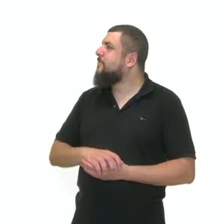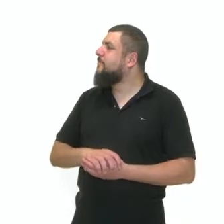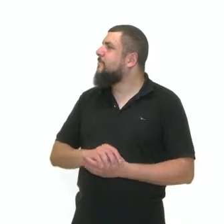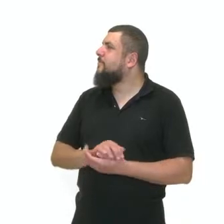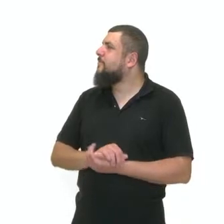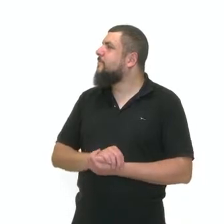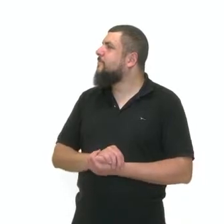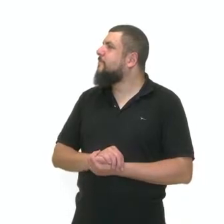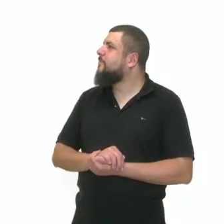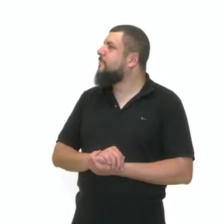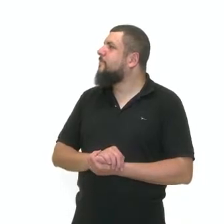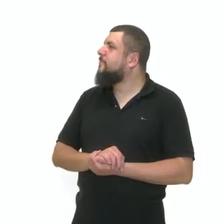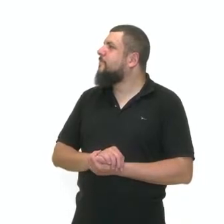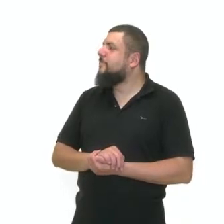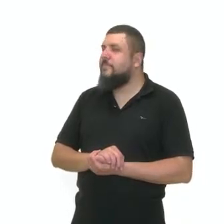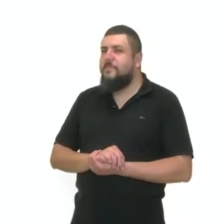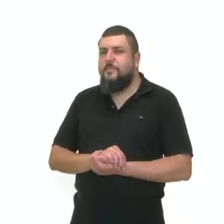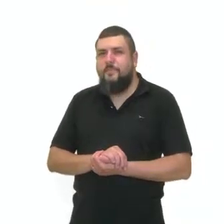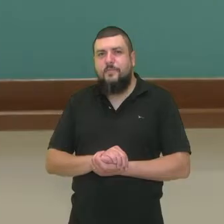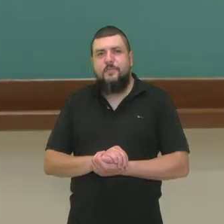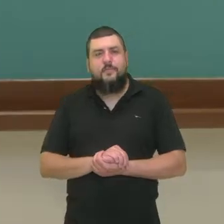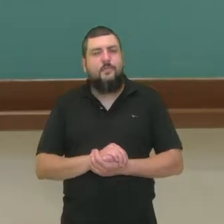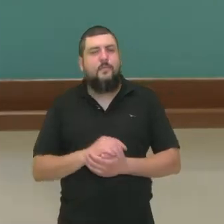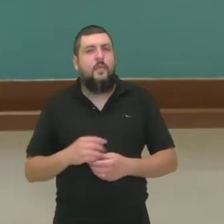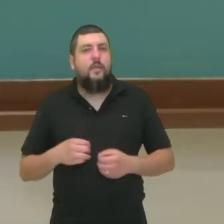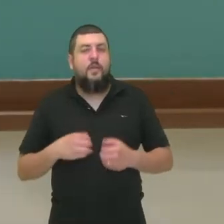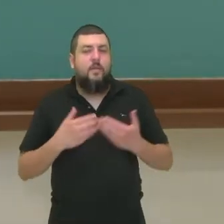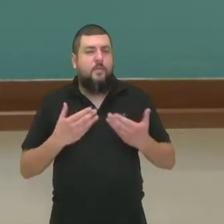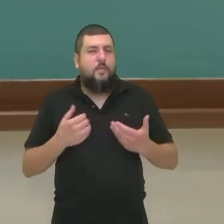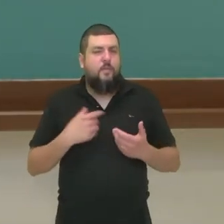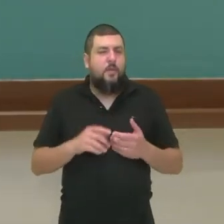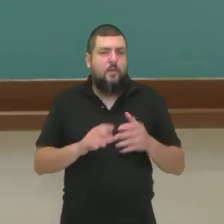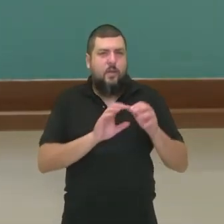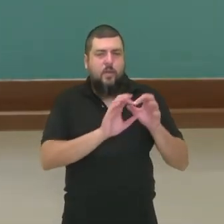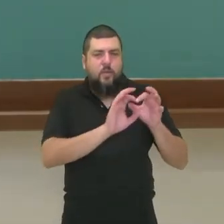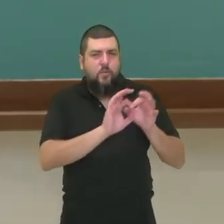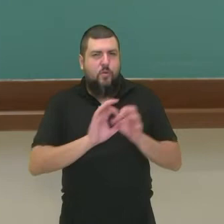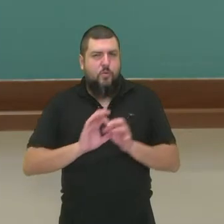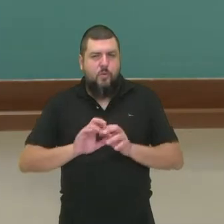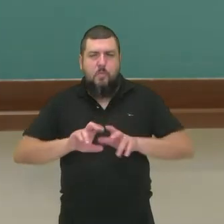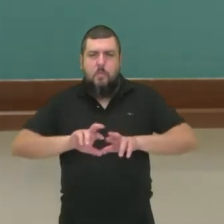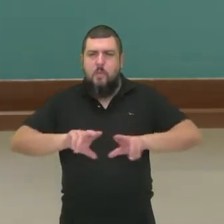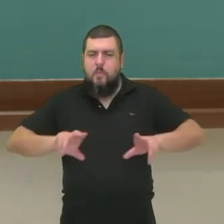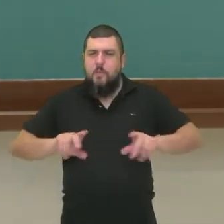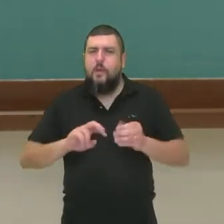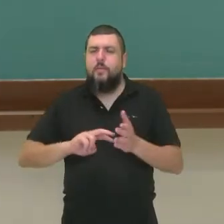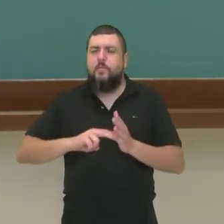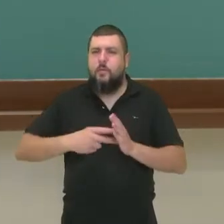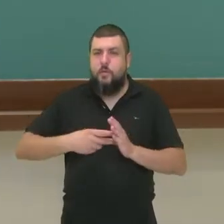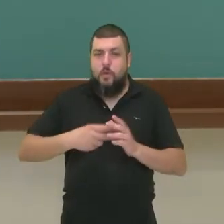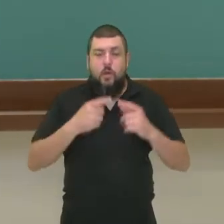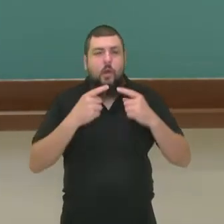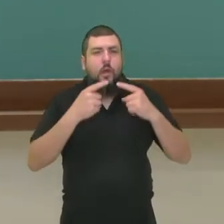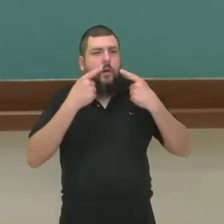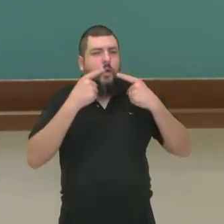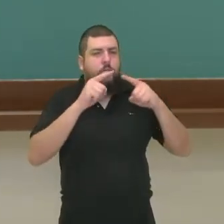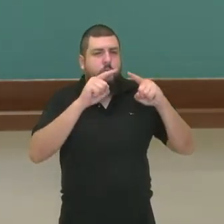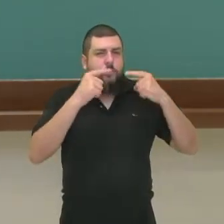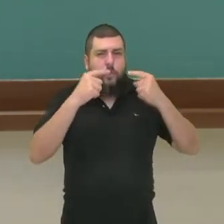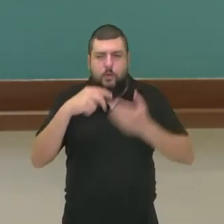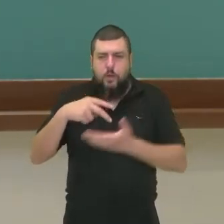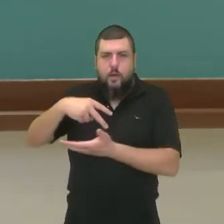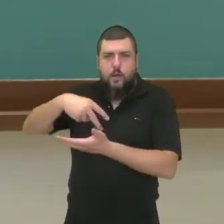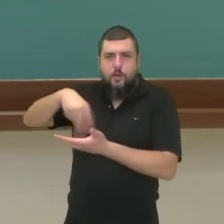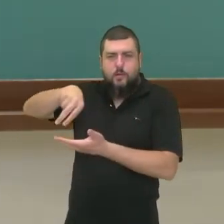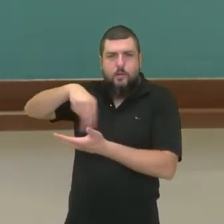situações e em contextos, culturais diferentes. Quando a gente fala de dança e música, a gente pode falar ali desde a origem lá na